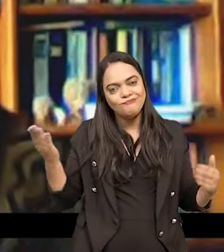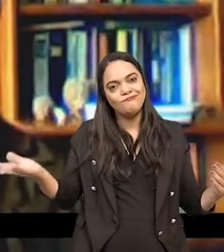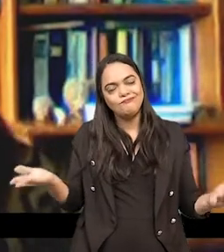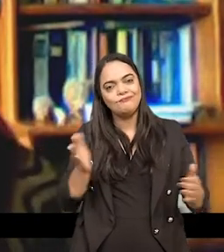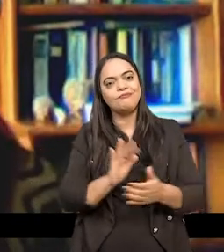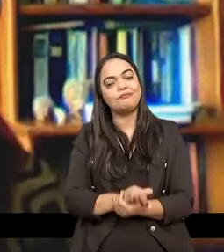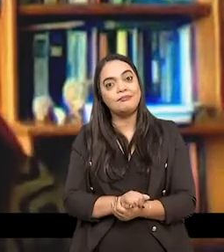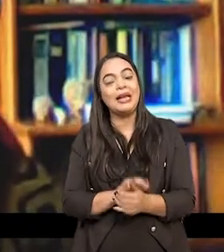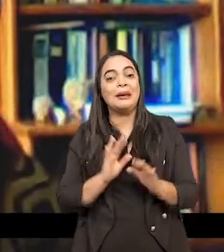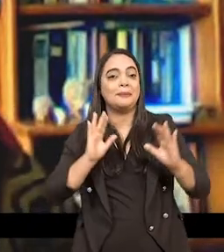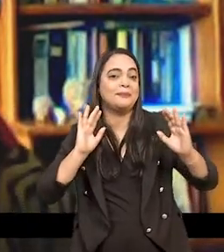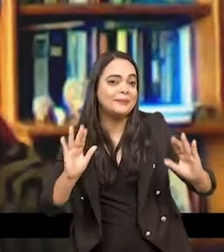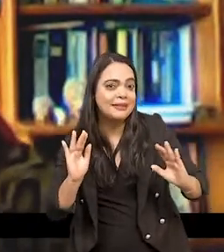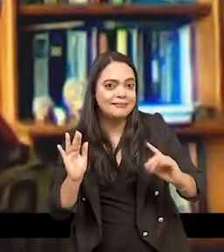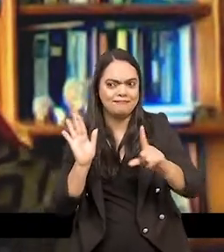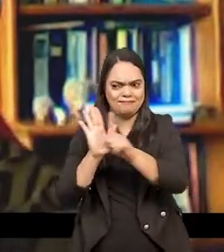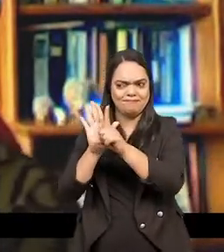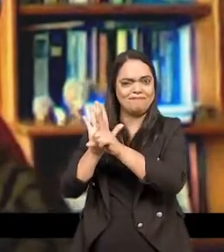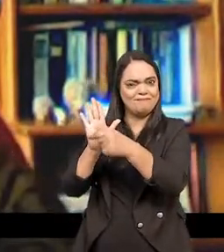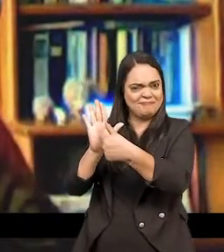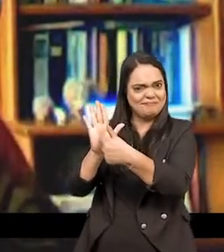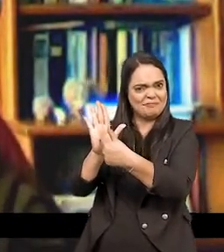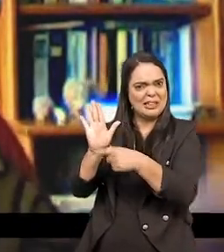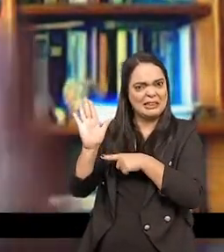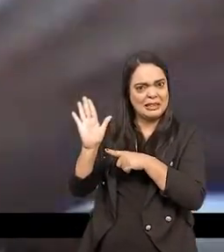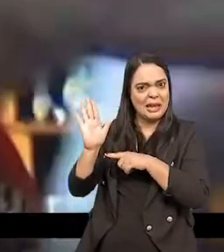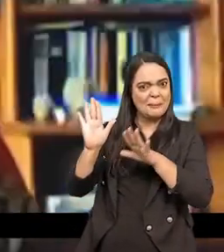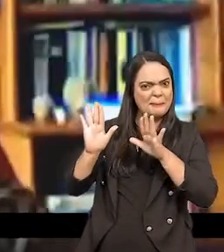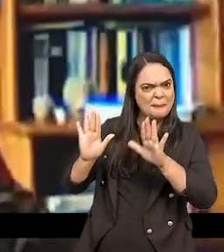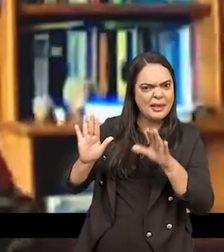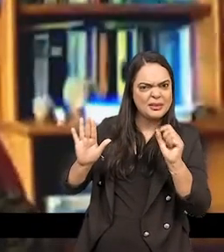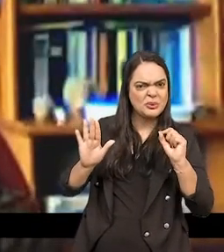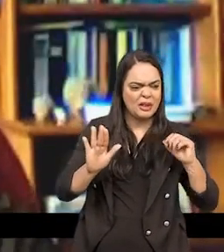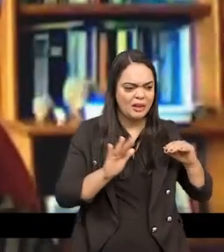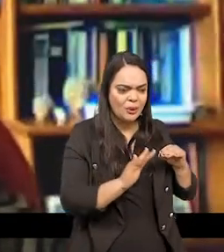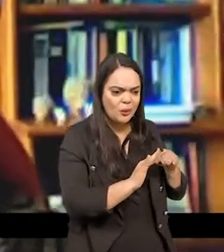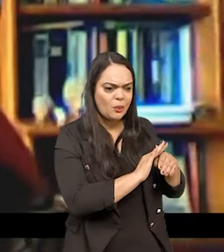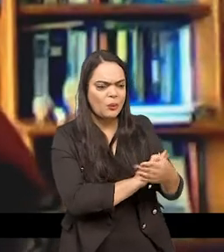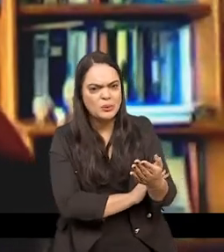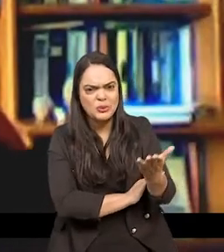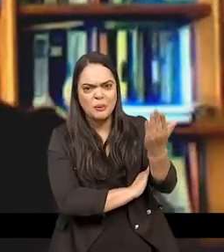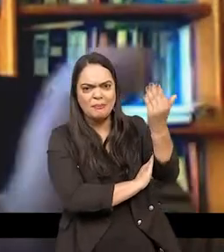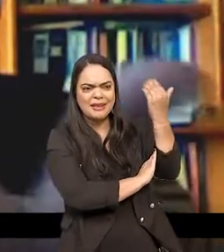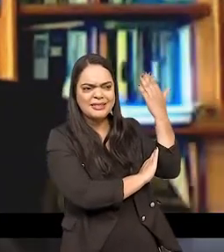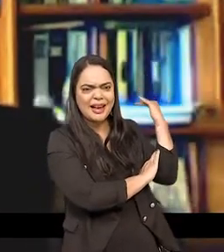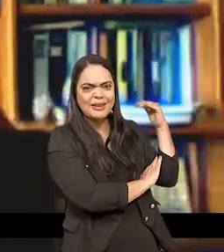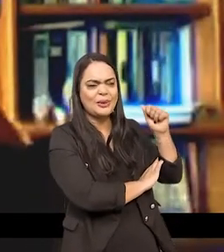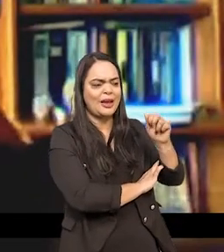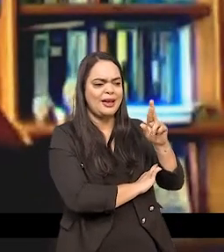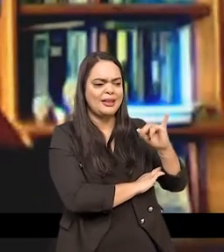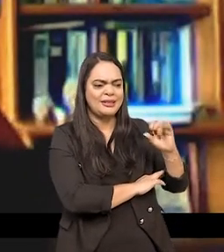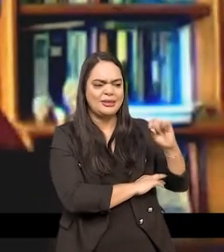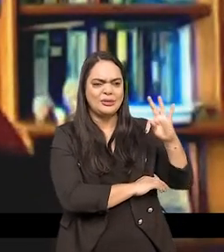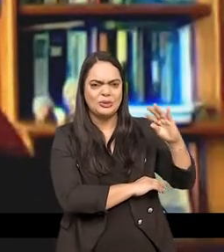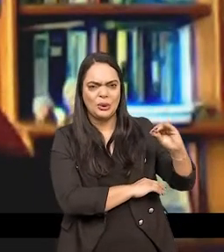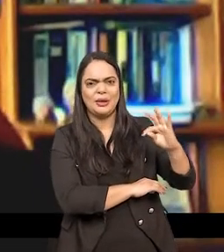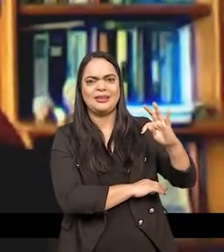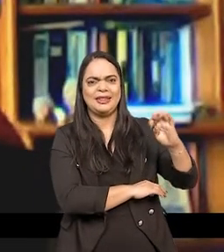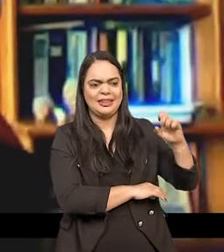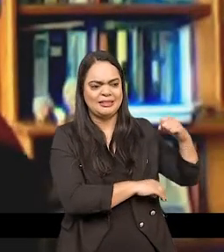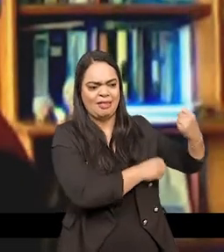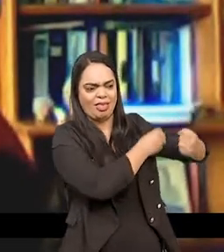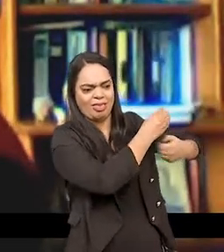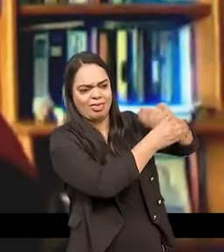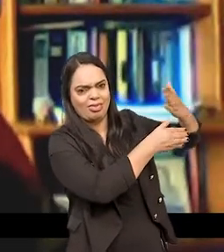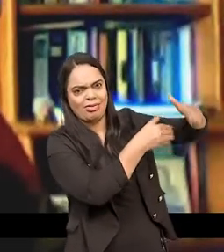das leis, essa cultura que eu puxo lá de Aristóteles para cá, essa desqualificação da mulher, e